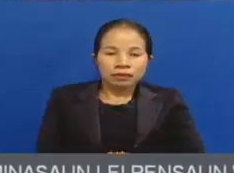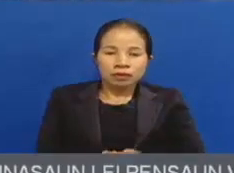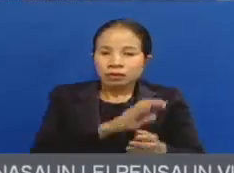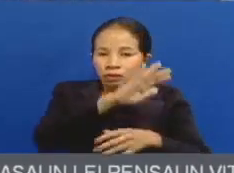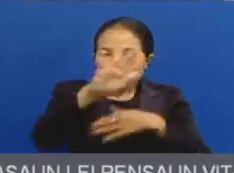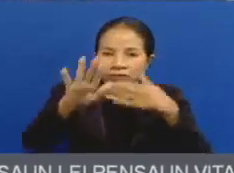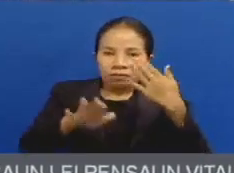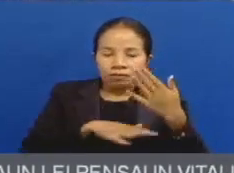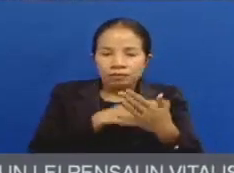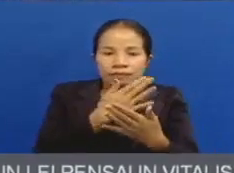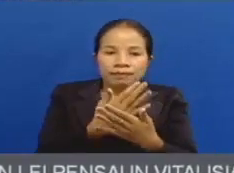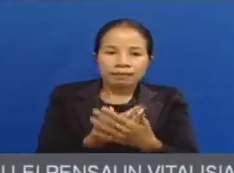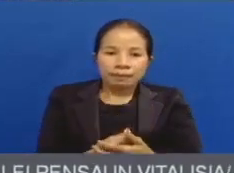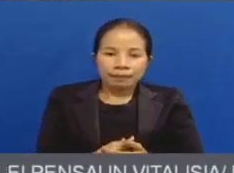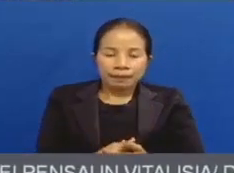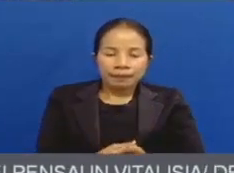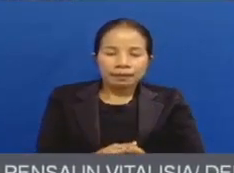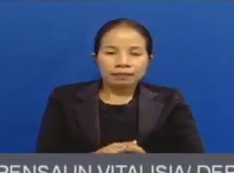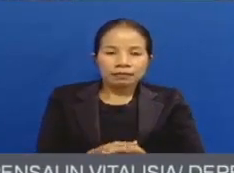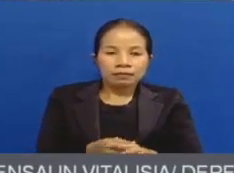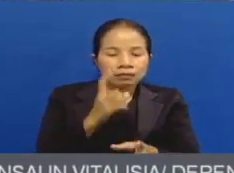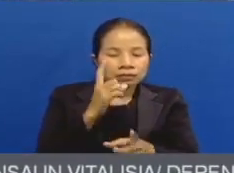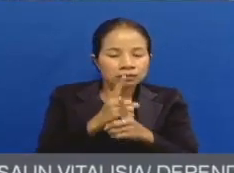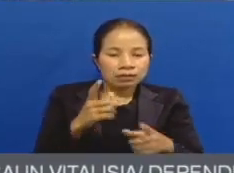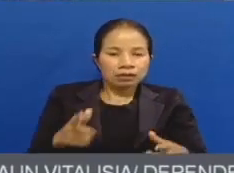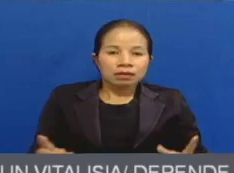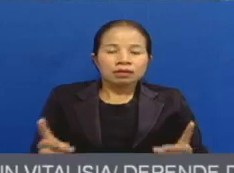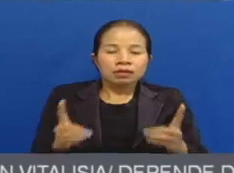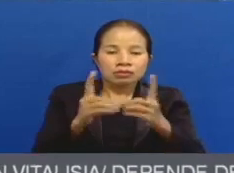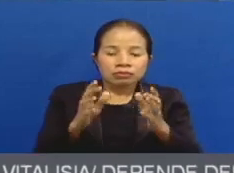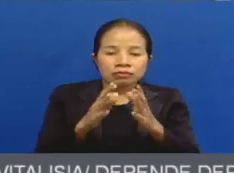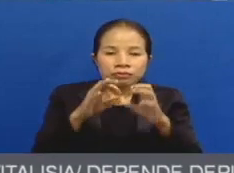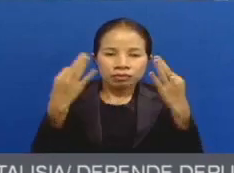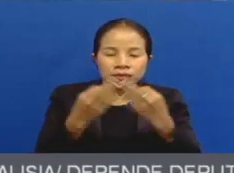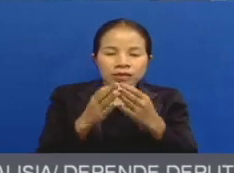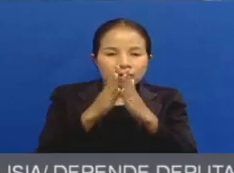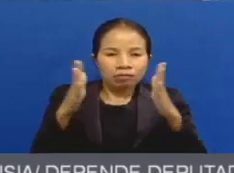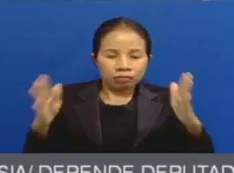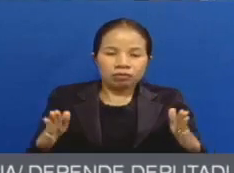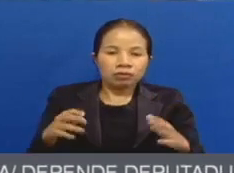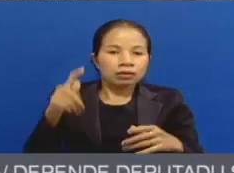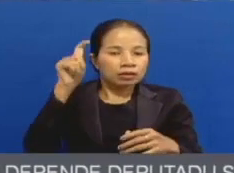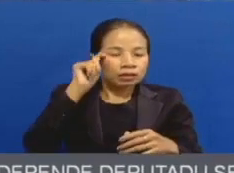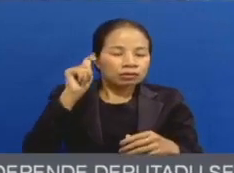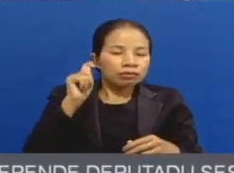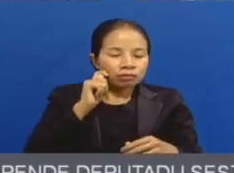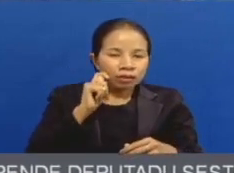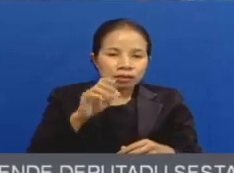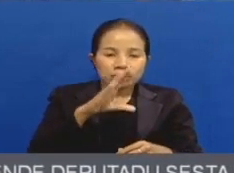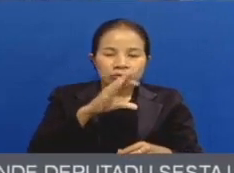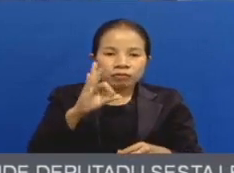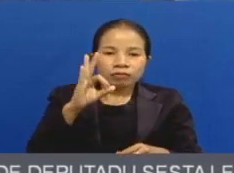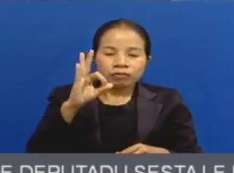Ouvintes no telespectadores, realidade dene acontece ba familia bot matandruak no Ferreira, tan lakong